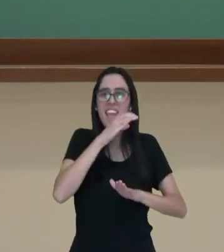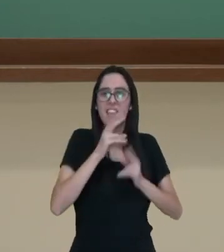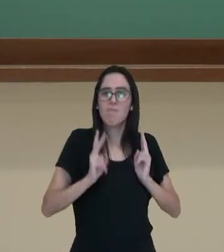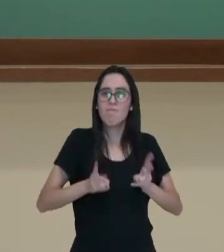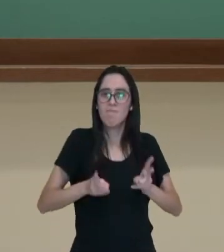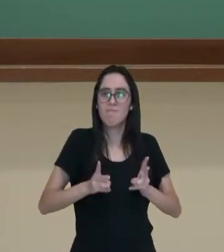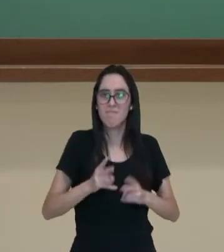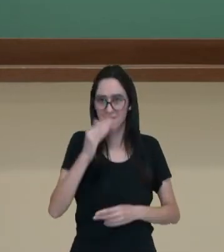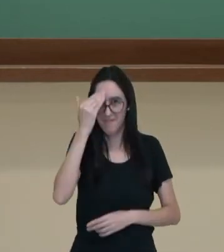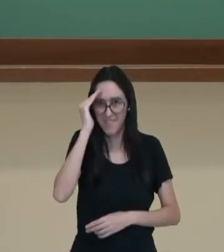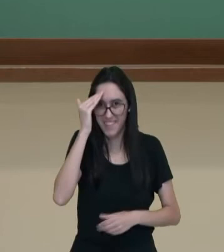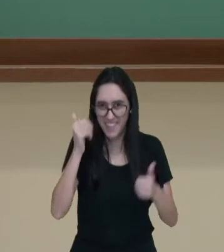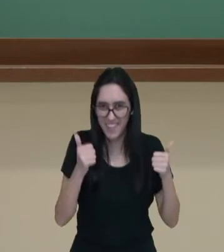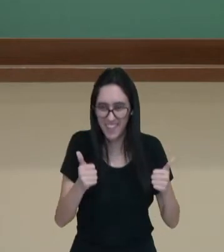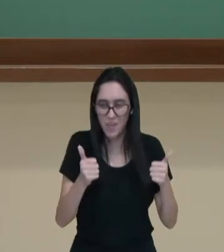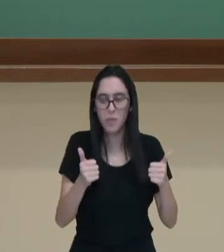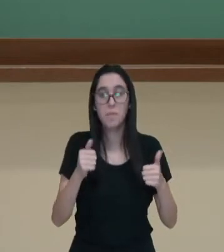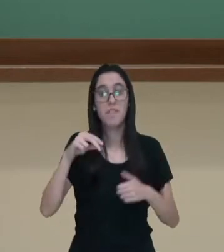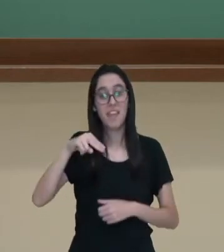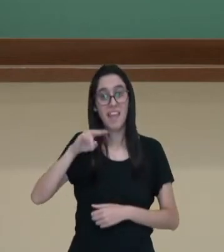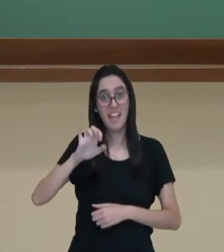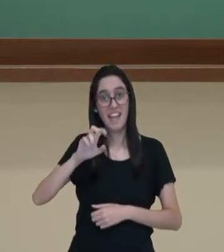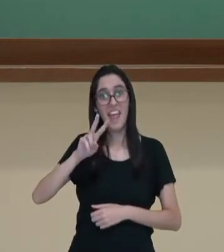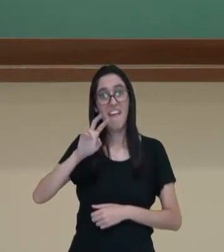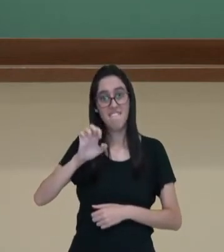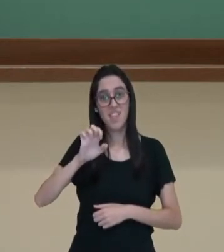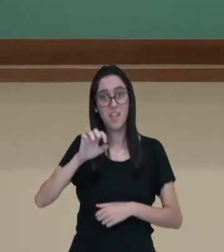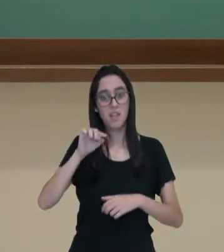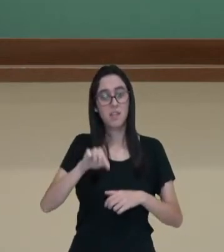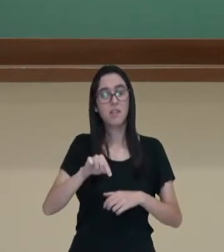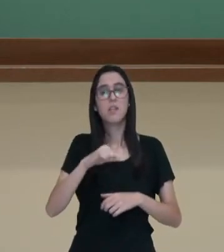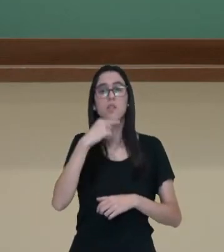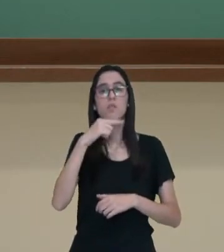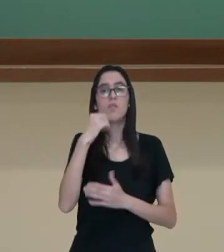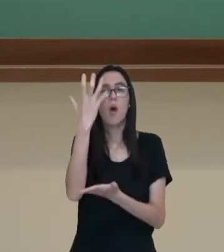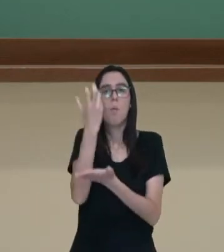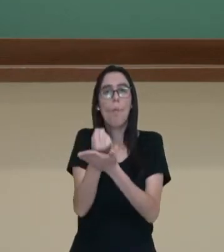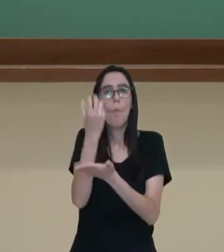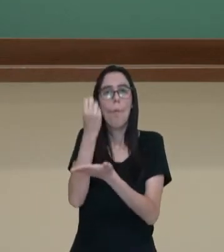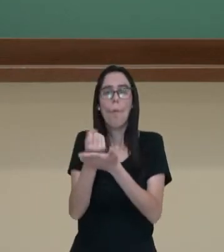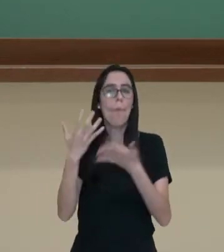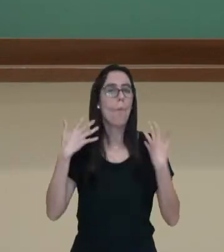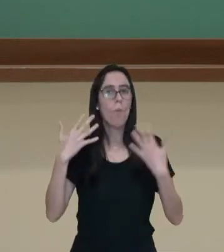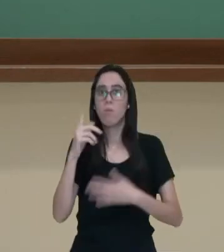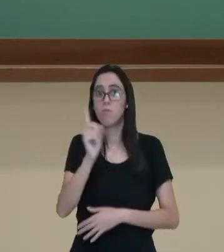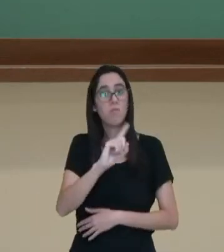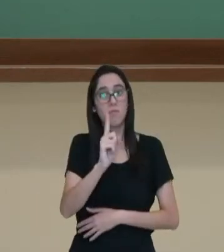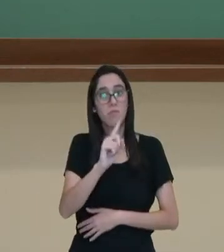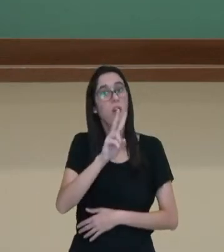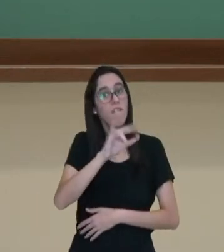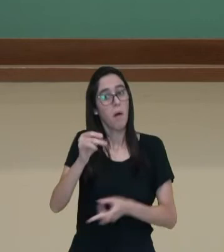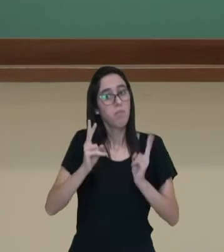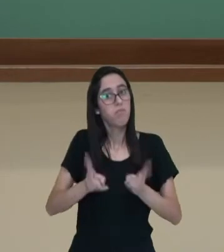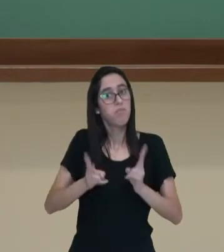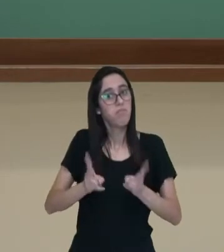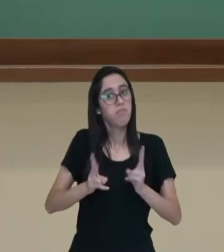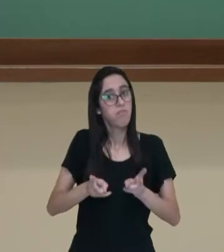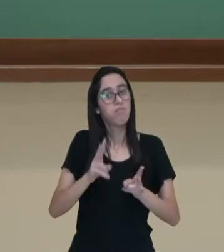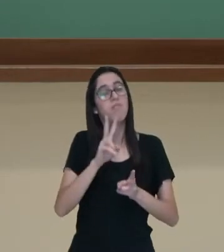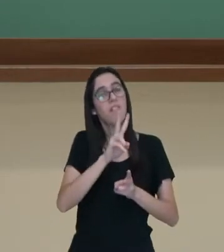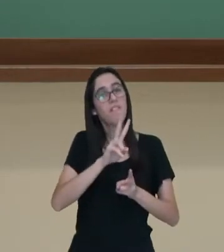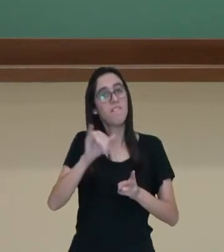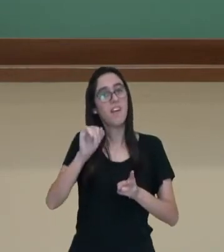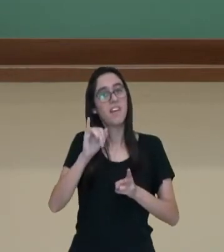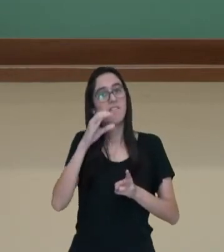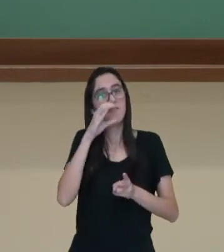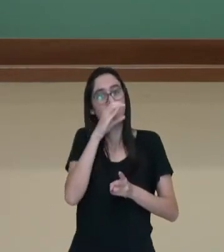eles. Beleza? A neve, ela reflete bem, ela não absorve o calor, então não vai derreter a neve. Então a onda vai bater e vai voltar para o